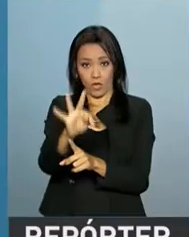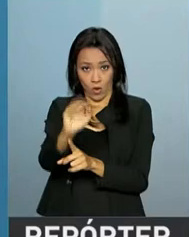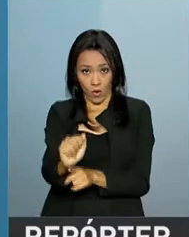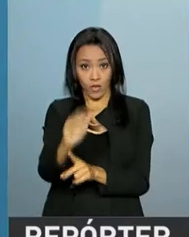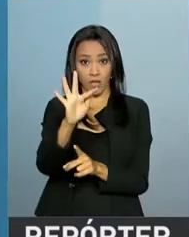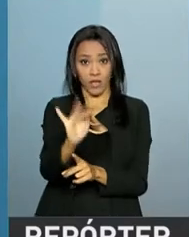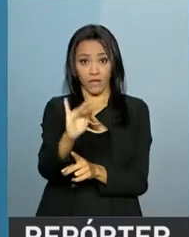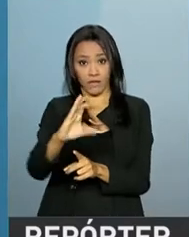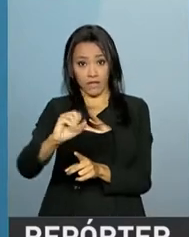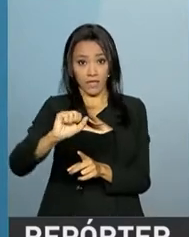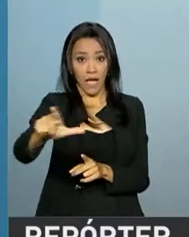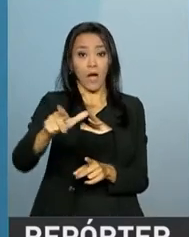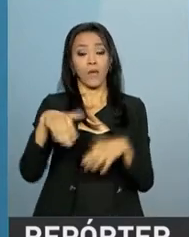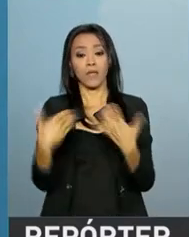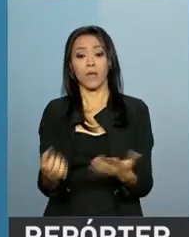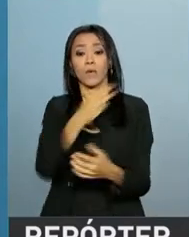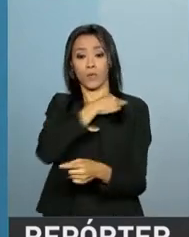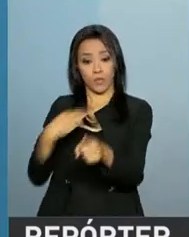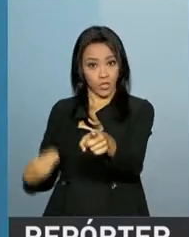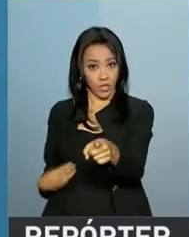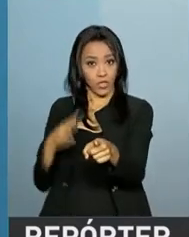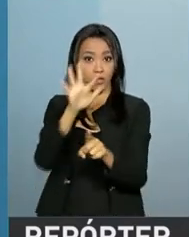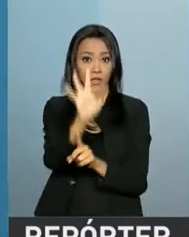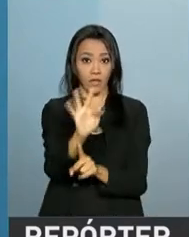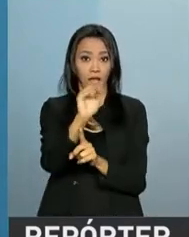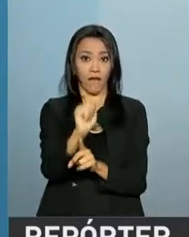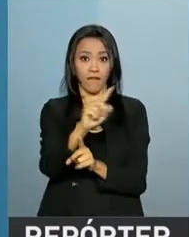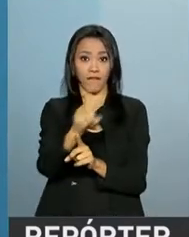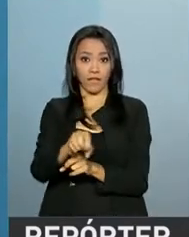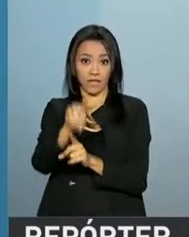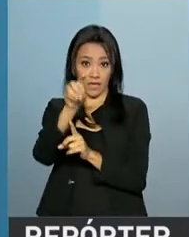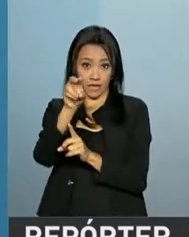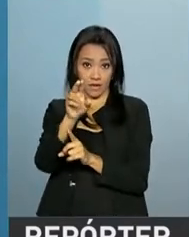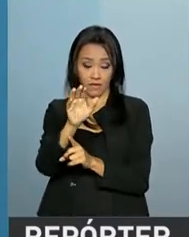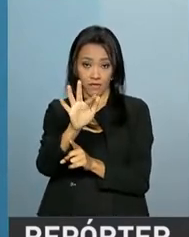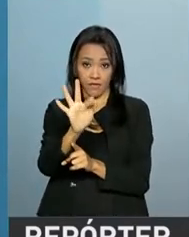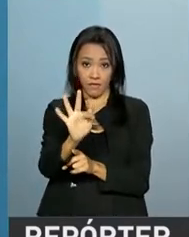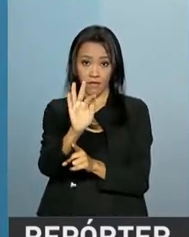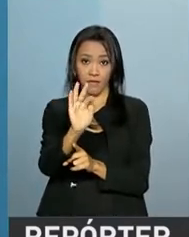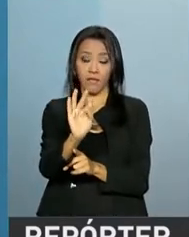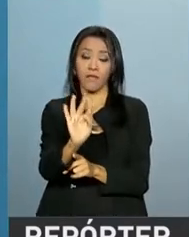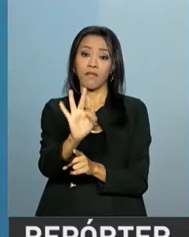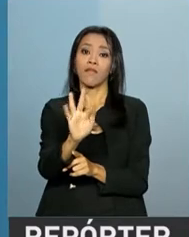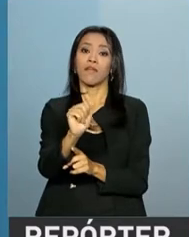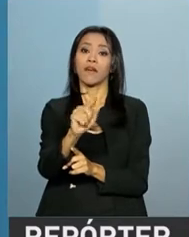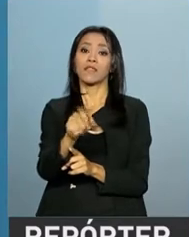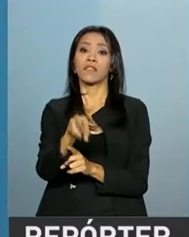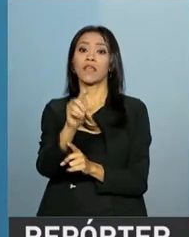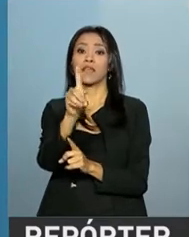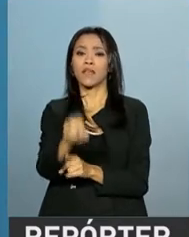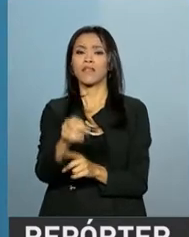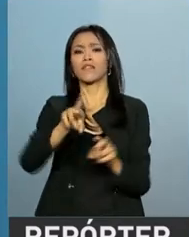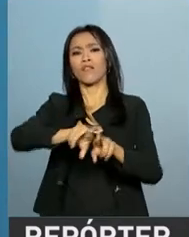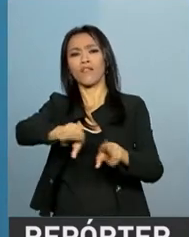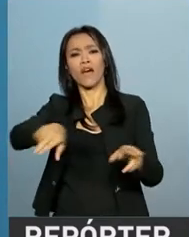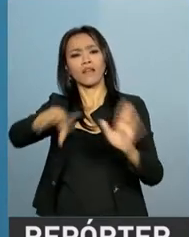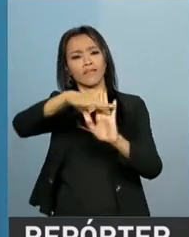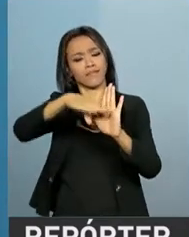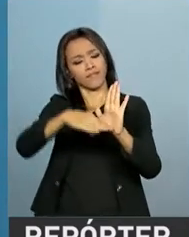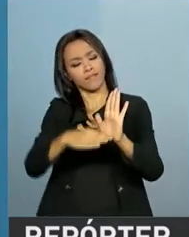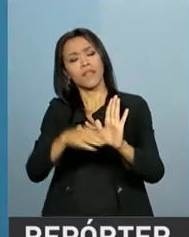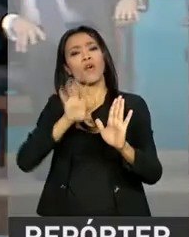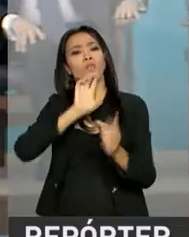O ministro da Fazenda destacou que o novo portal do comércio exterior faz parte de um conjunto de iniciativas para aumentar